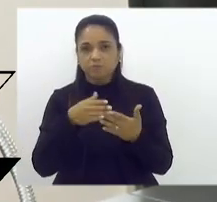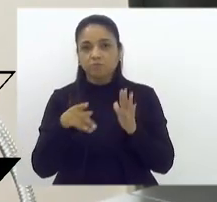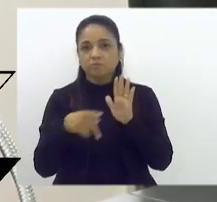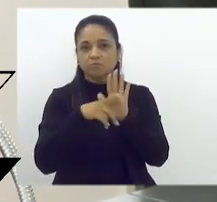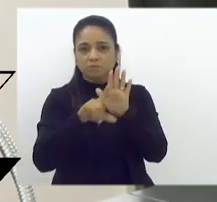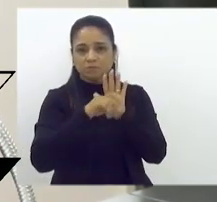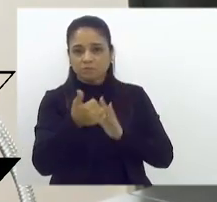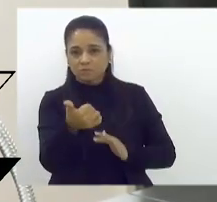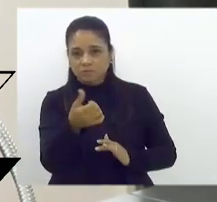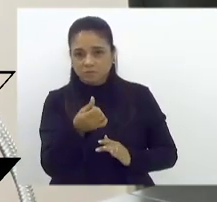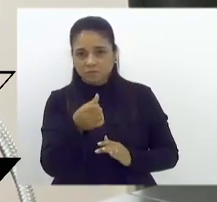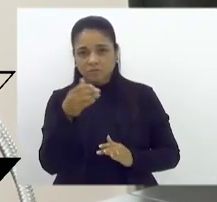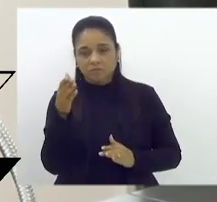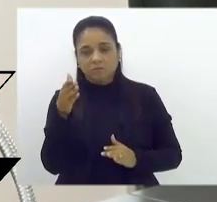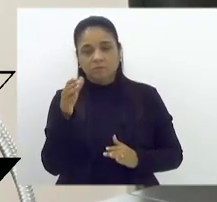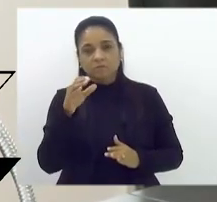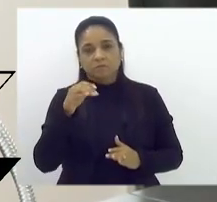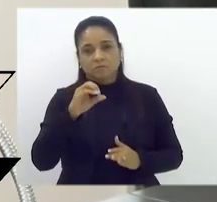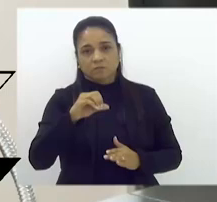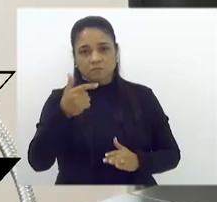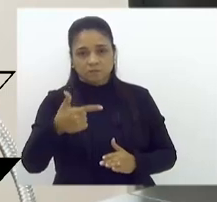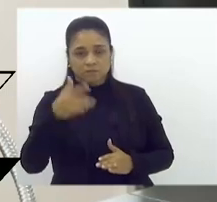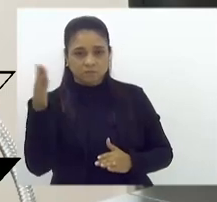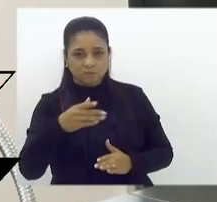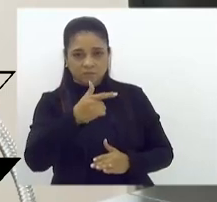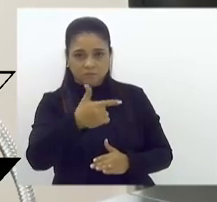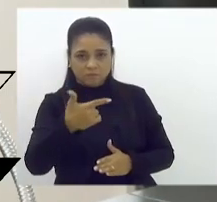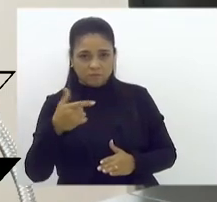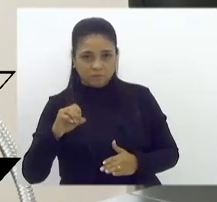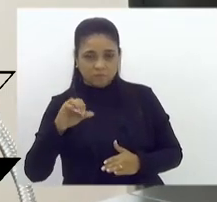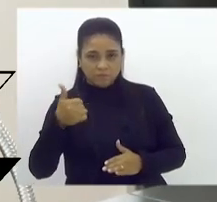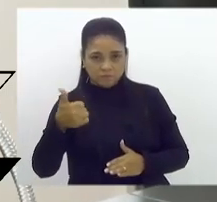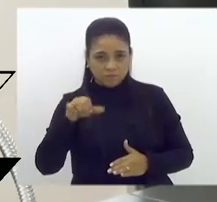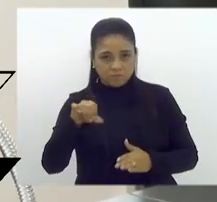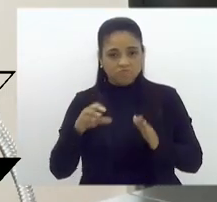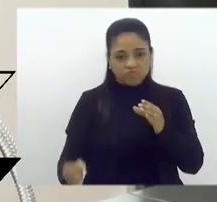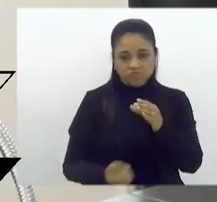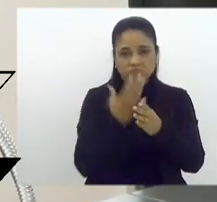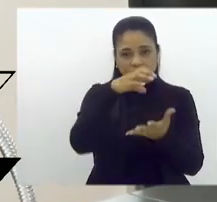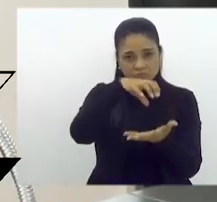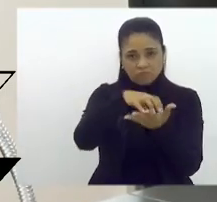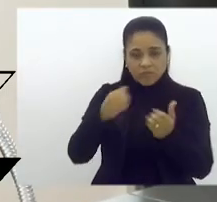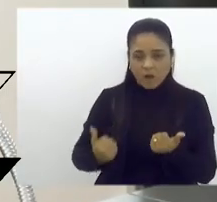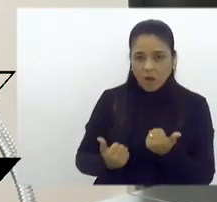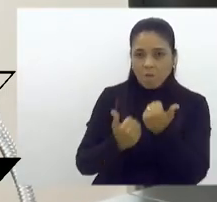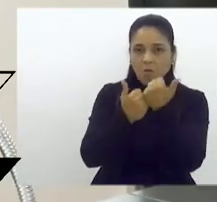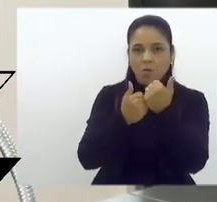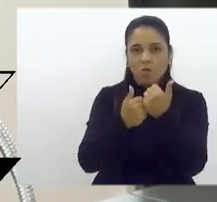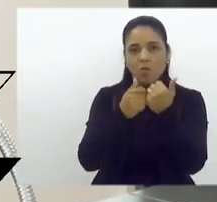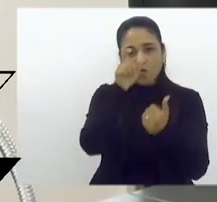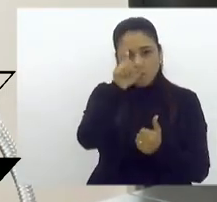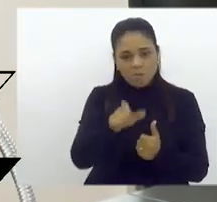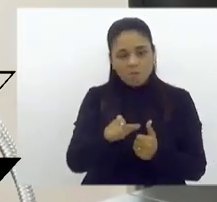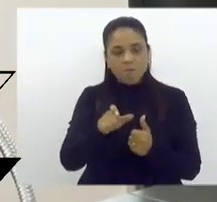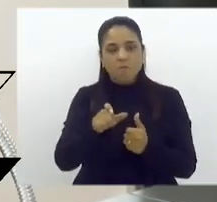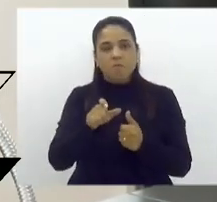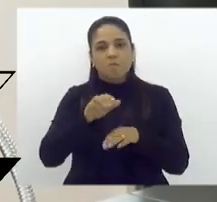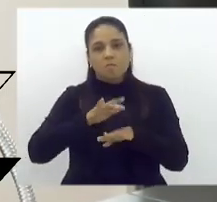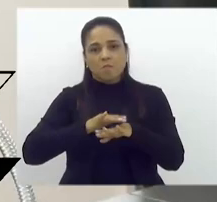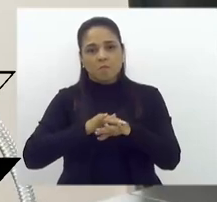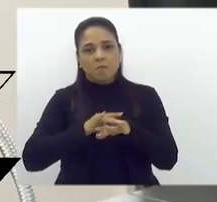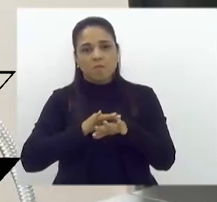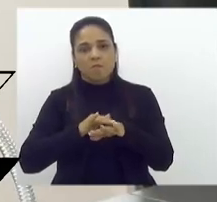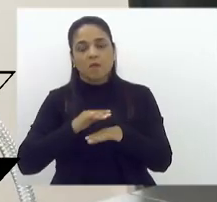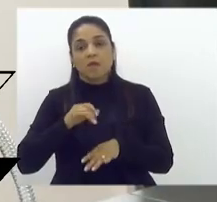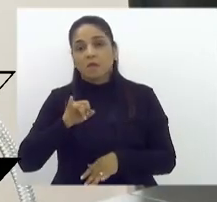PL 1692-19, de autoria do deputado Rodrigo Amorim, que autoriza o Poder Executivo a criar núcleo de orientação e apoio a pacientes portadores de epilepsia do Estado do Rio